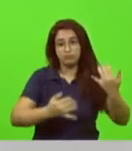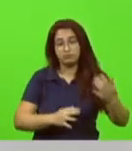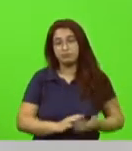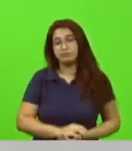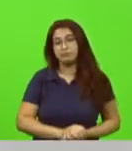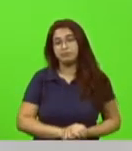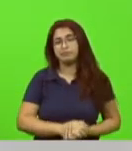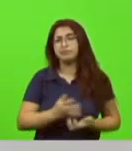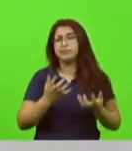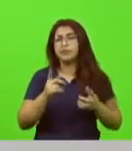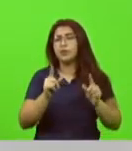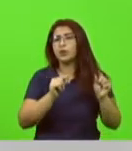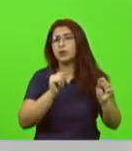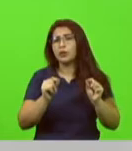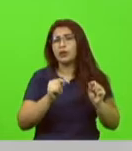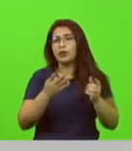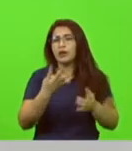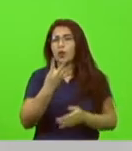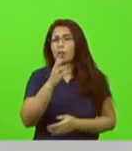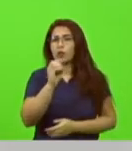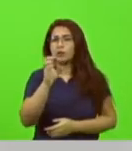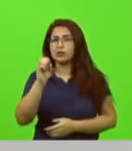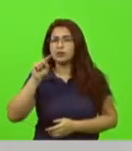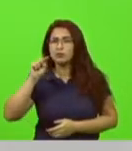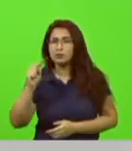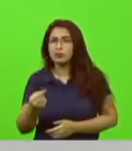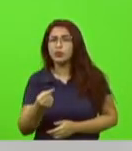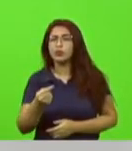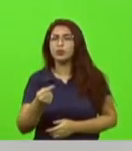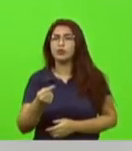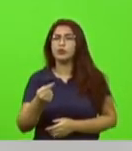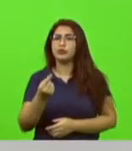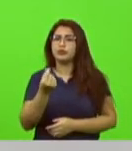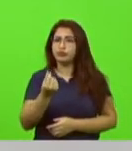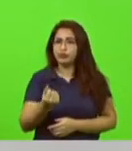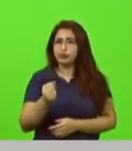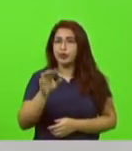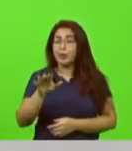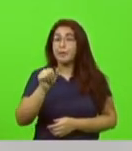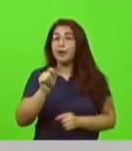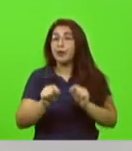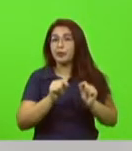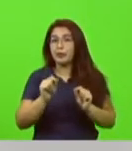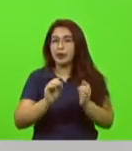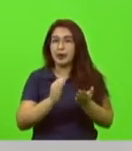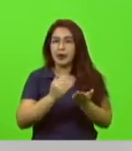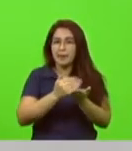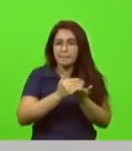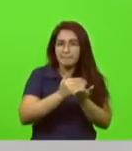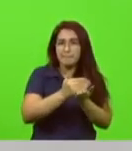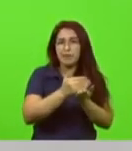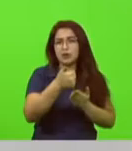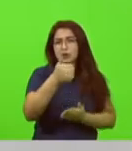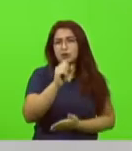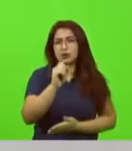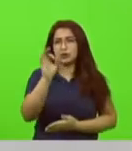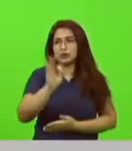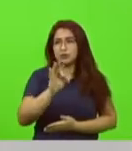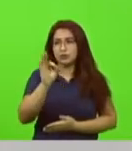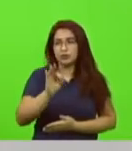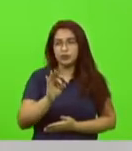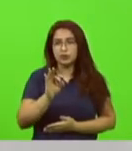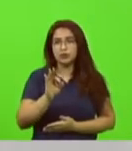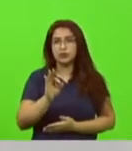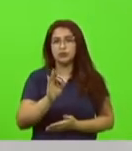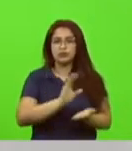desses 400 milhões o secretário pegasse 10% e colocasse numa outra via importante que liga Blumenau, Gaspar e